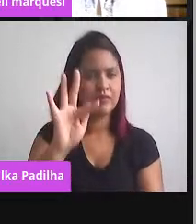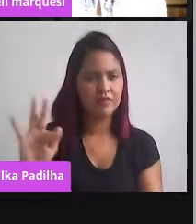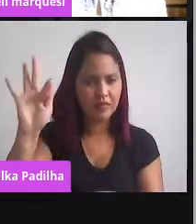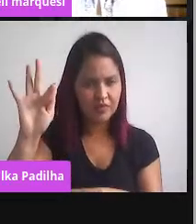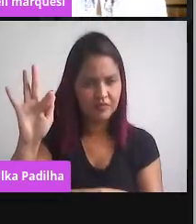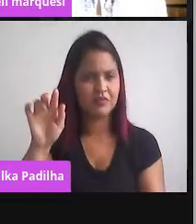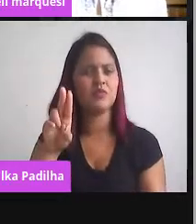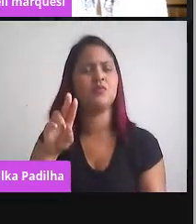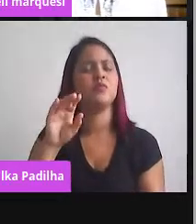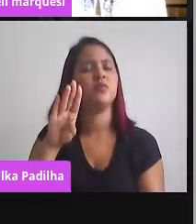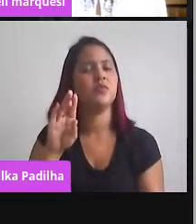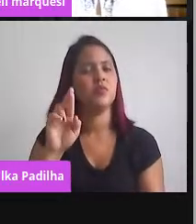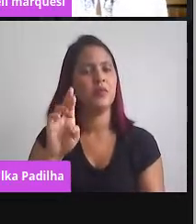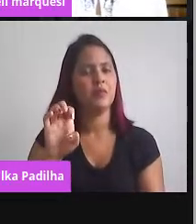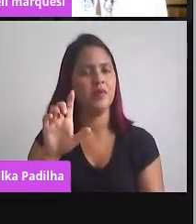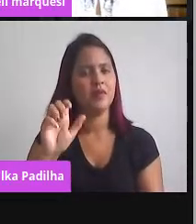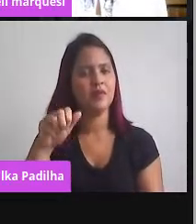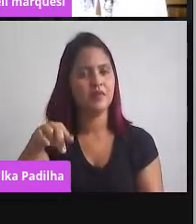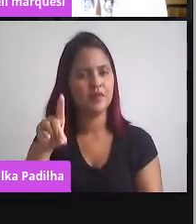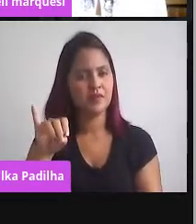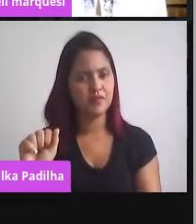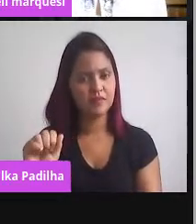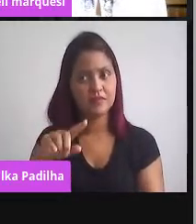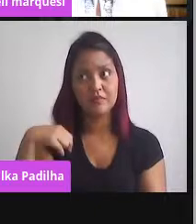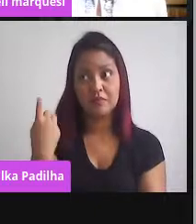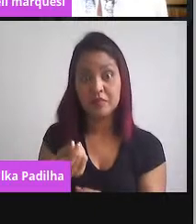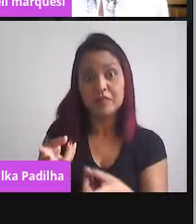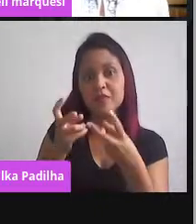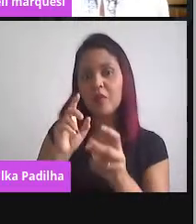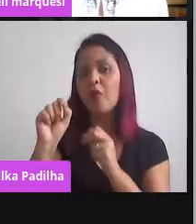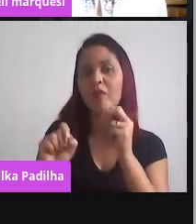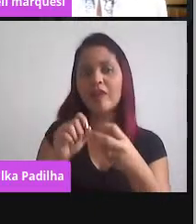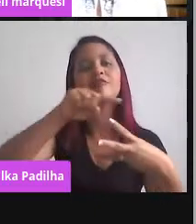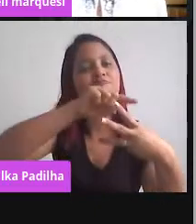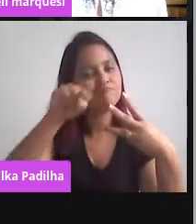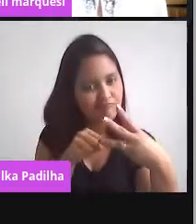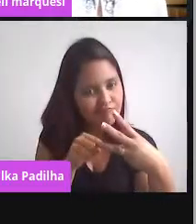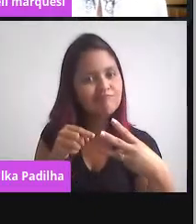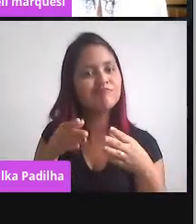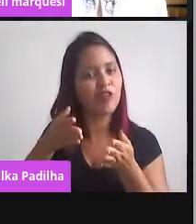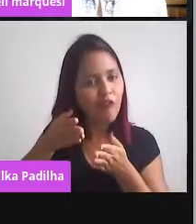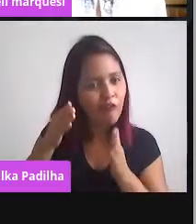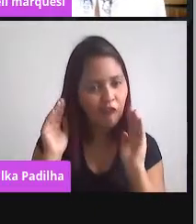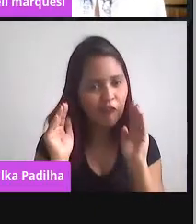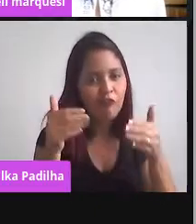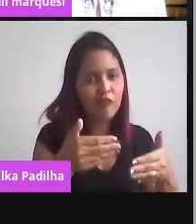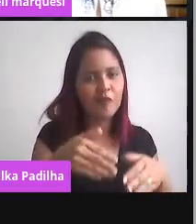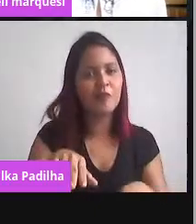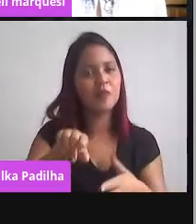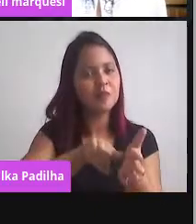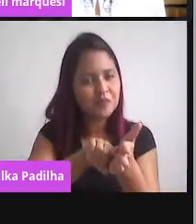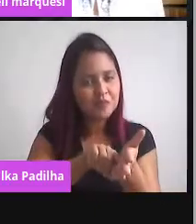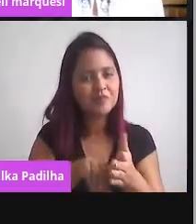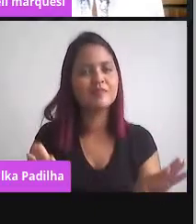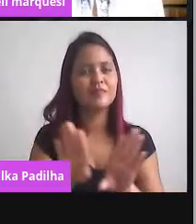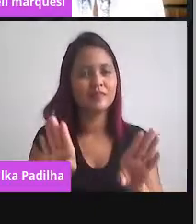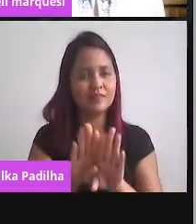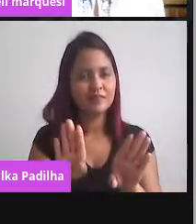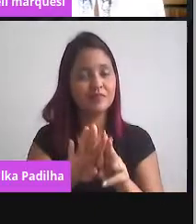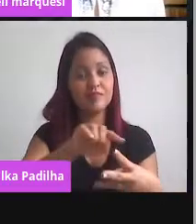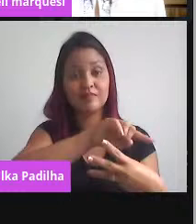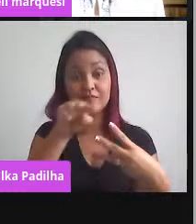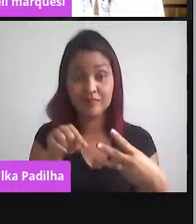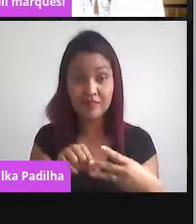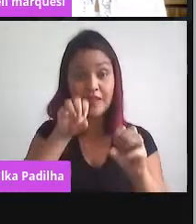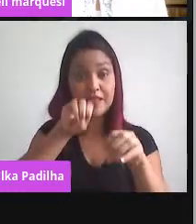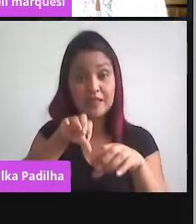que tem três linhas também, teoria, descrição e análise linguística, linguagem, texto e discurso, e ensino e